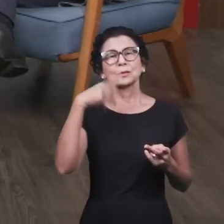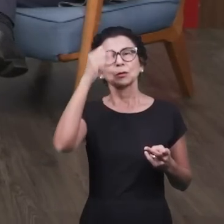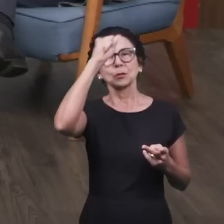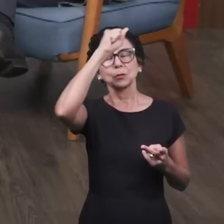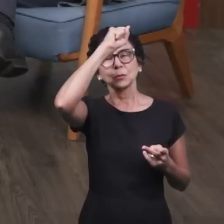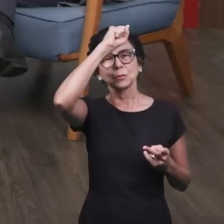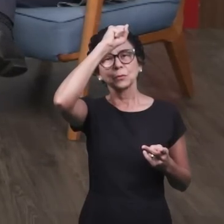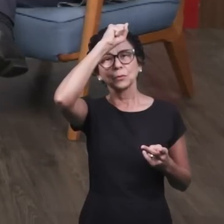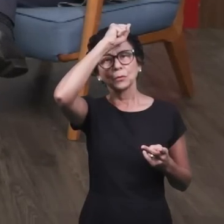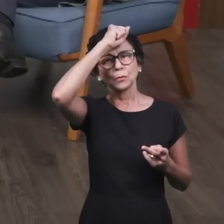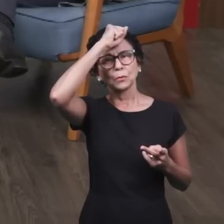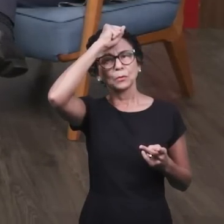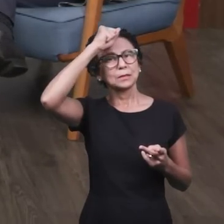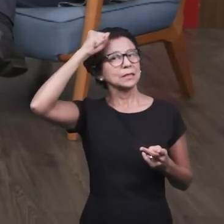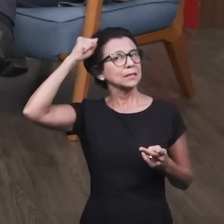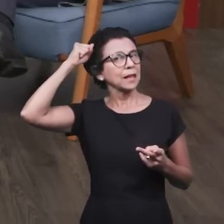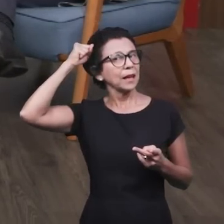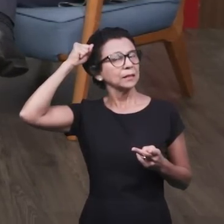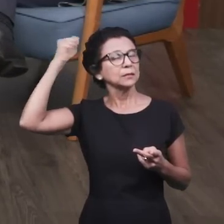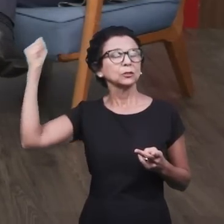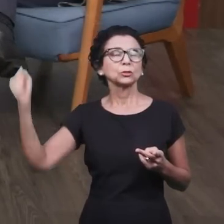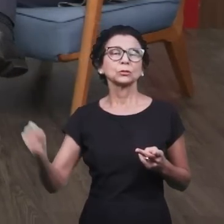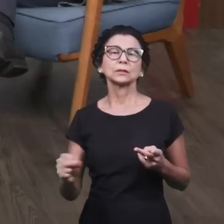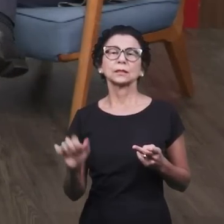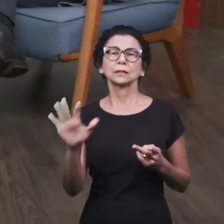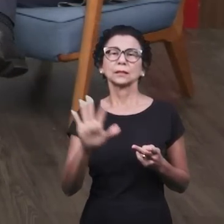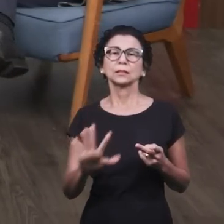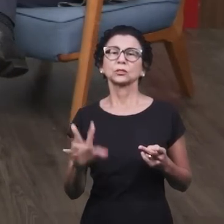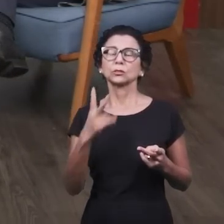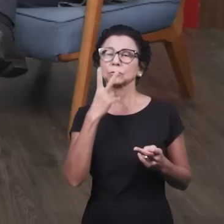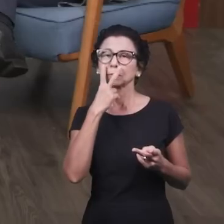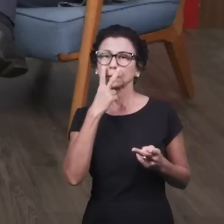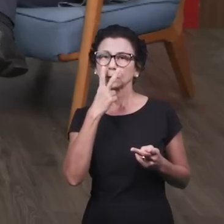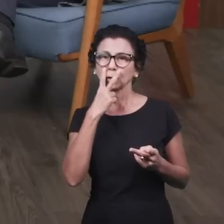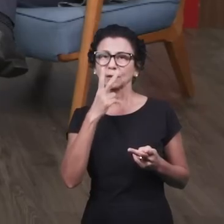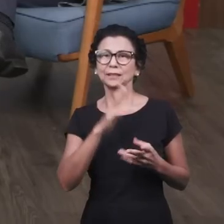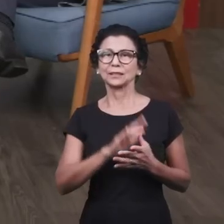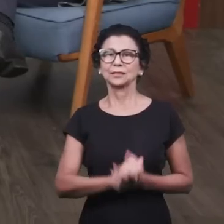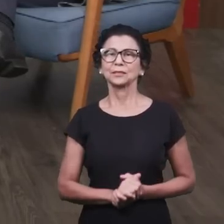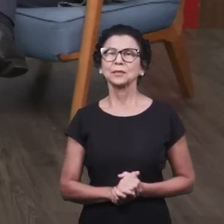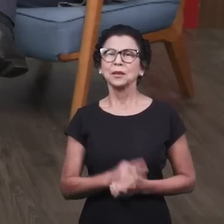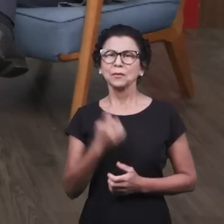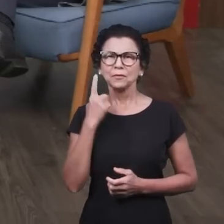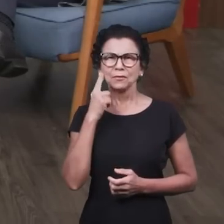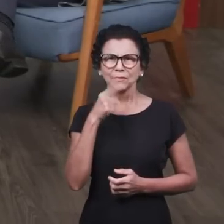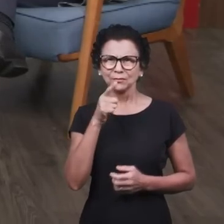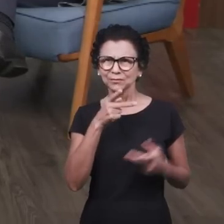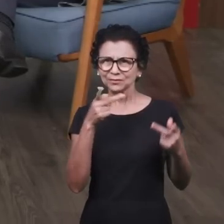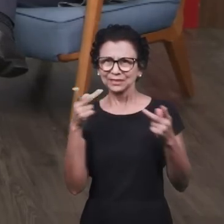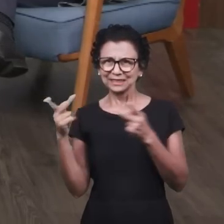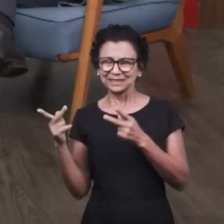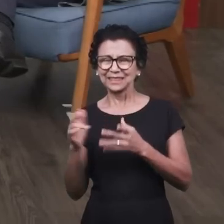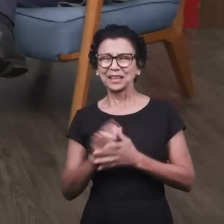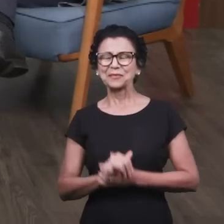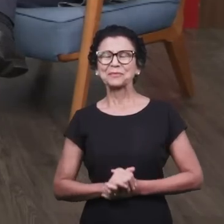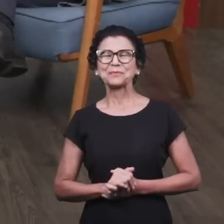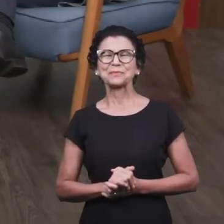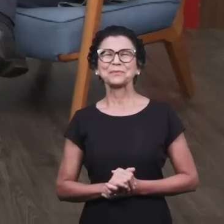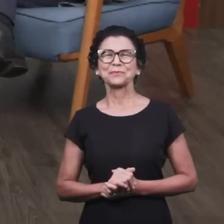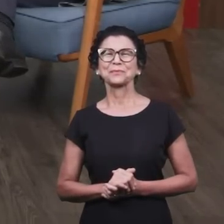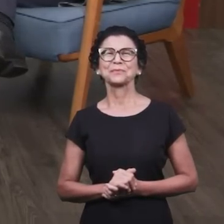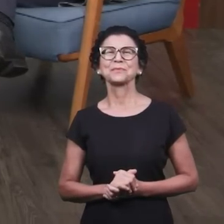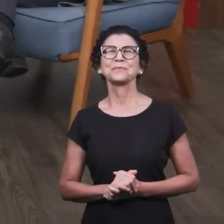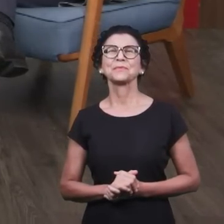aqui a essa região da Grande Vitória. Não deixe de nos visitar as igrejas dos companheiros que estão